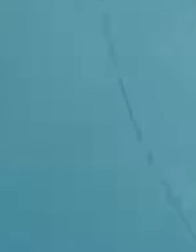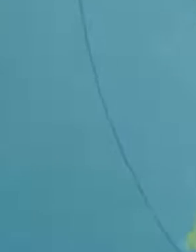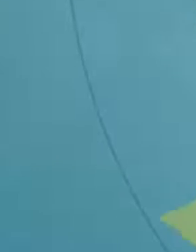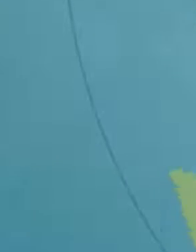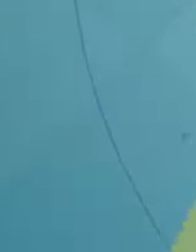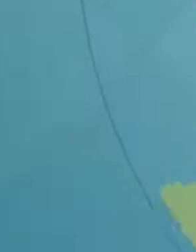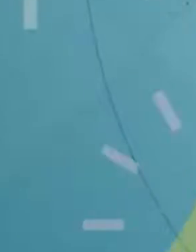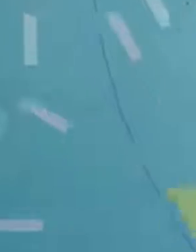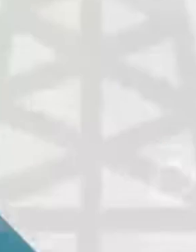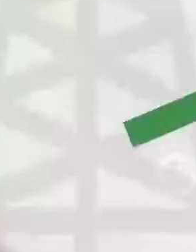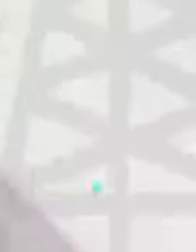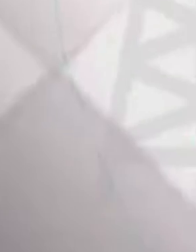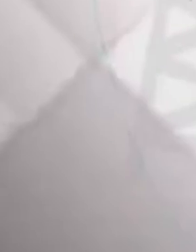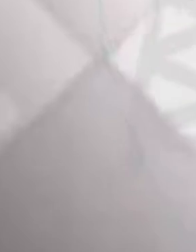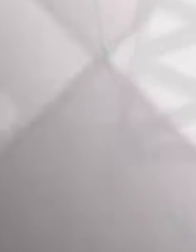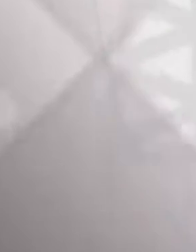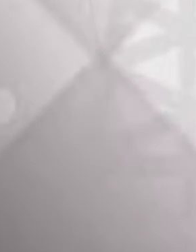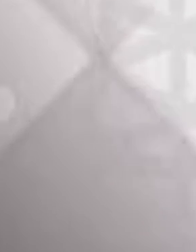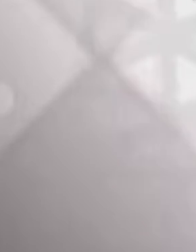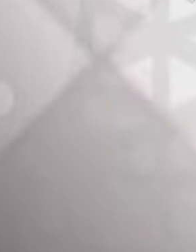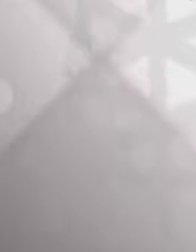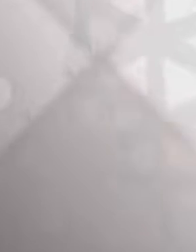E aí